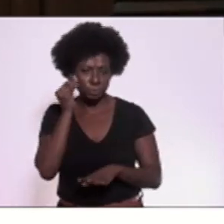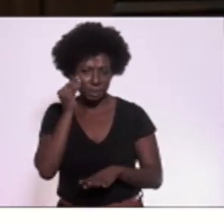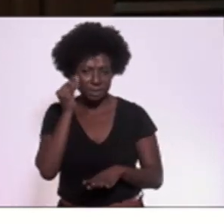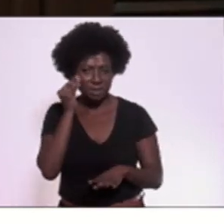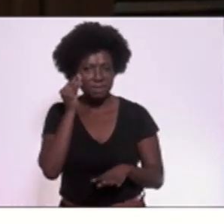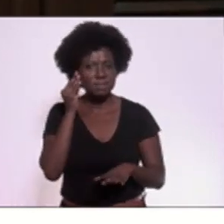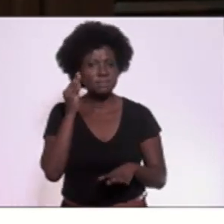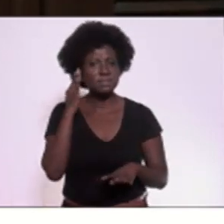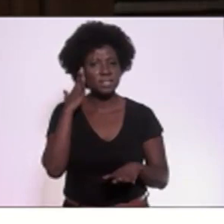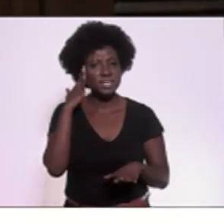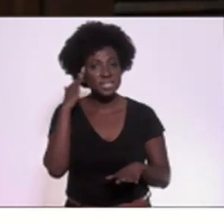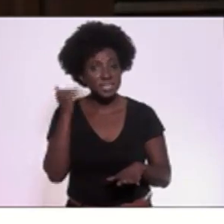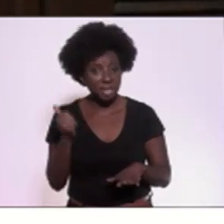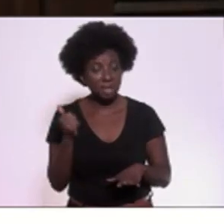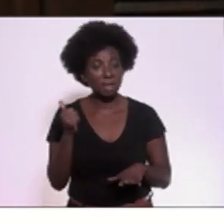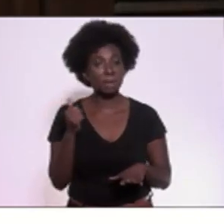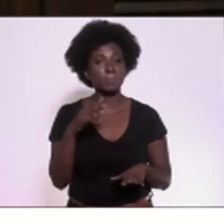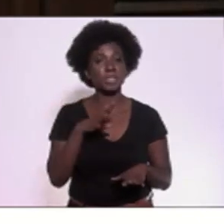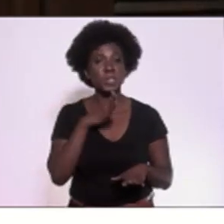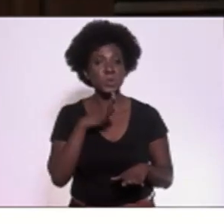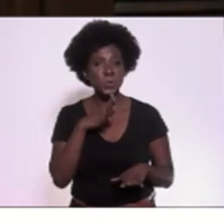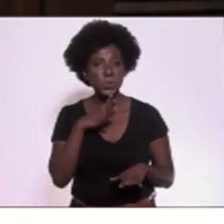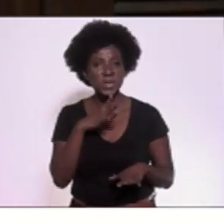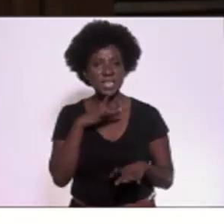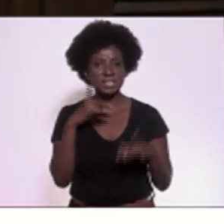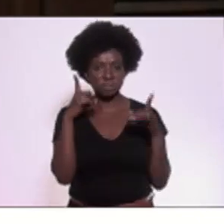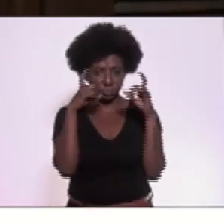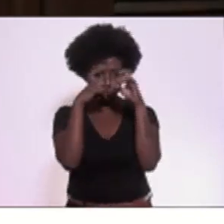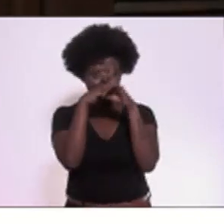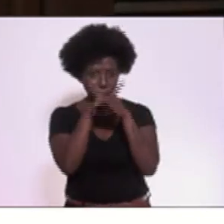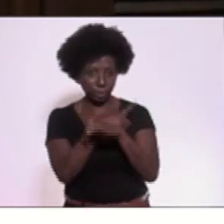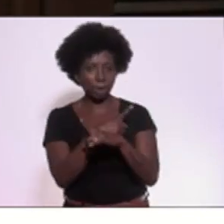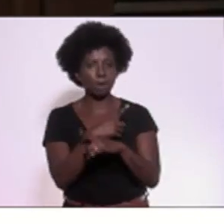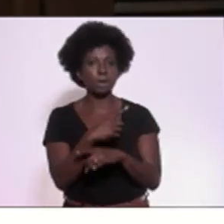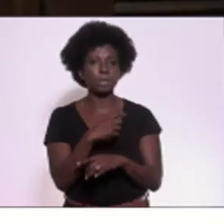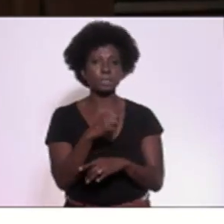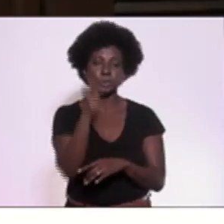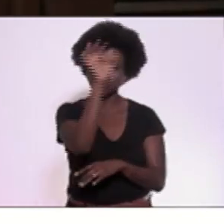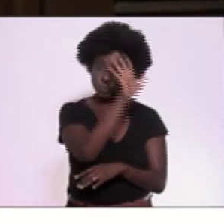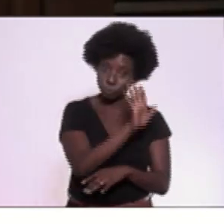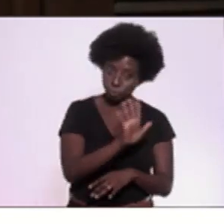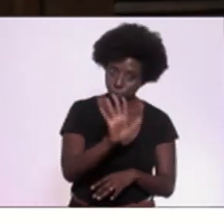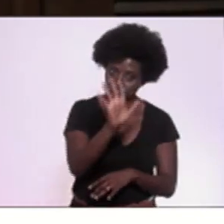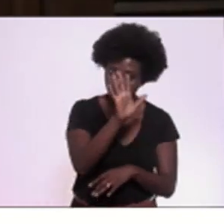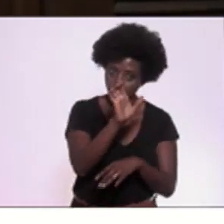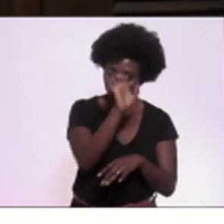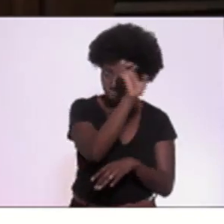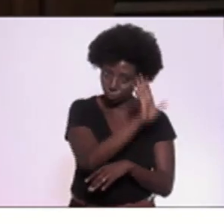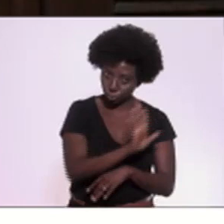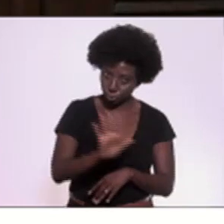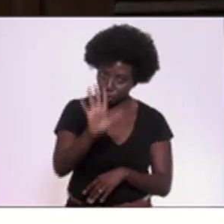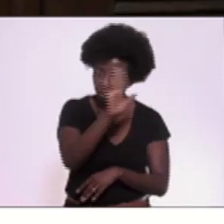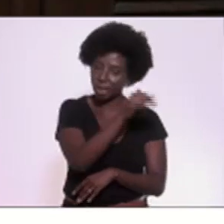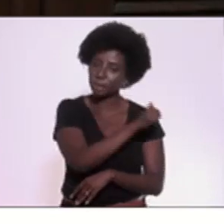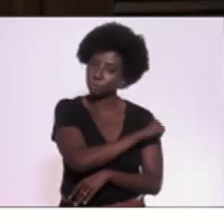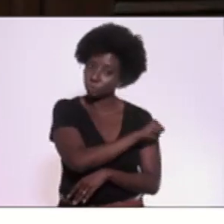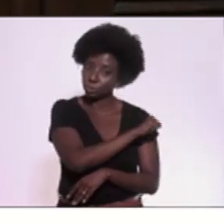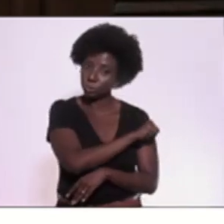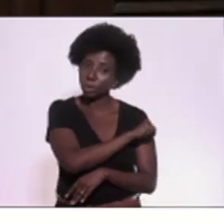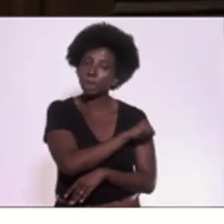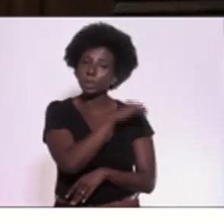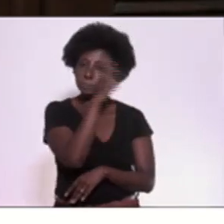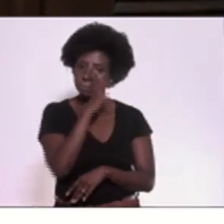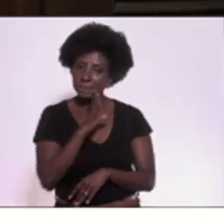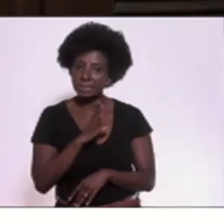com certeza viu dias difíceis no Estado brasileiro, com endurecimento do regime nesse